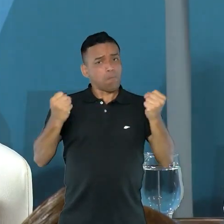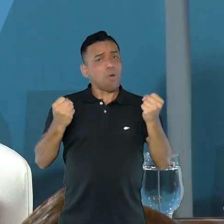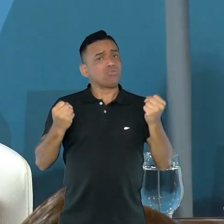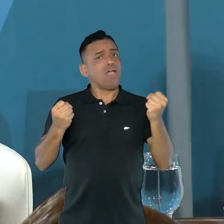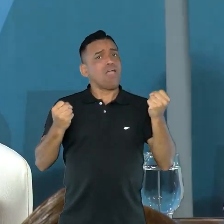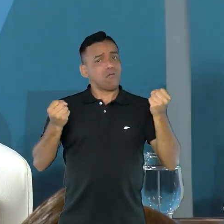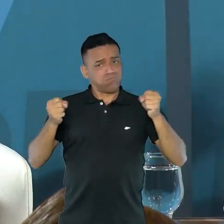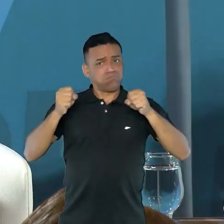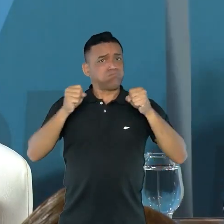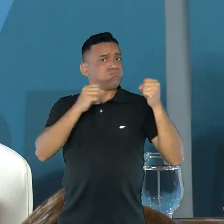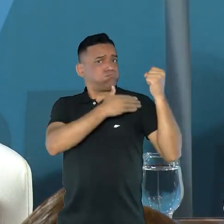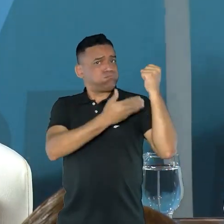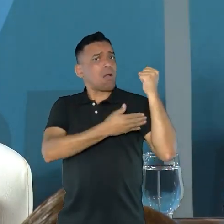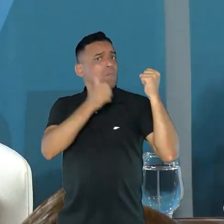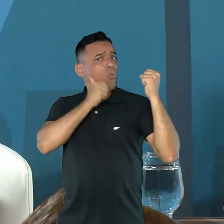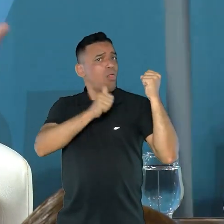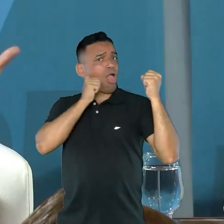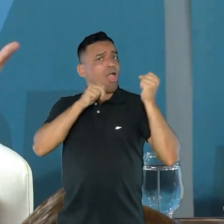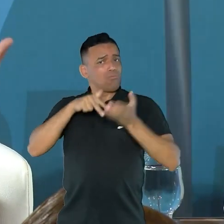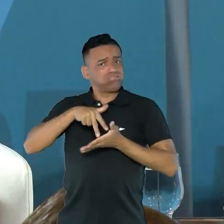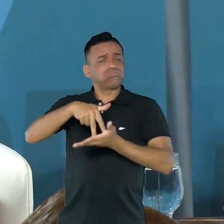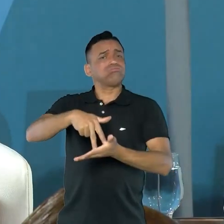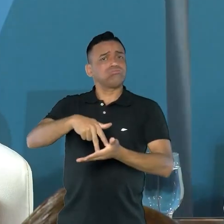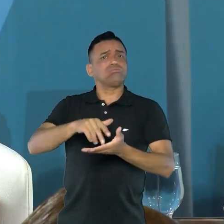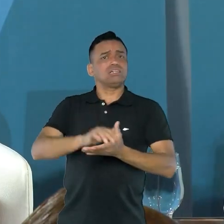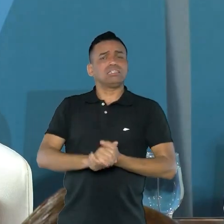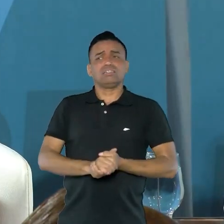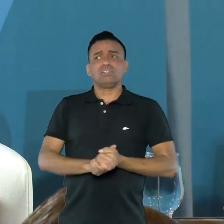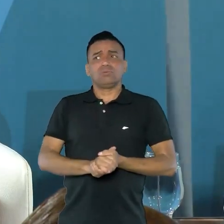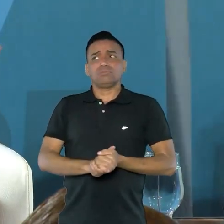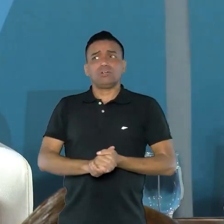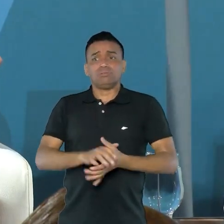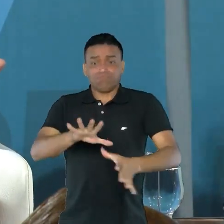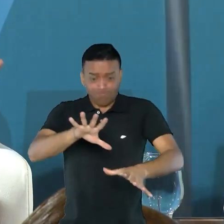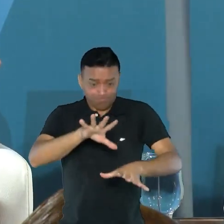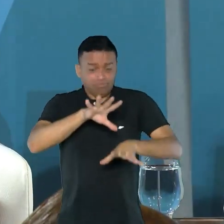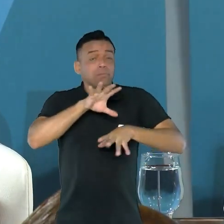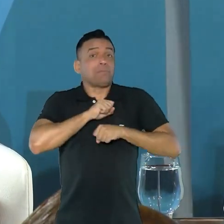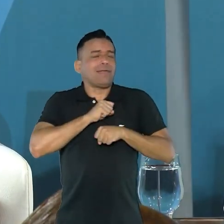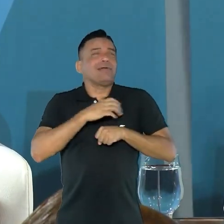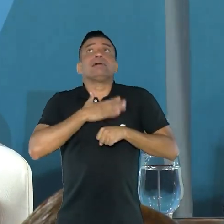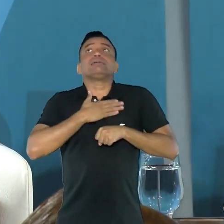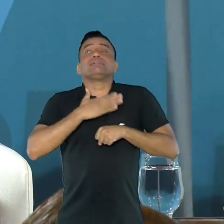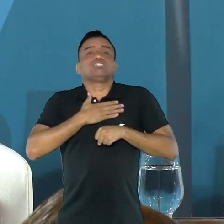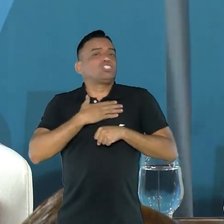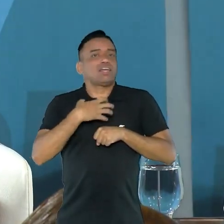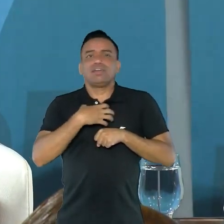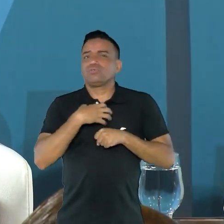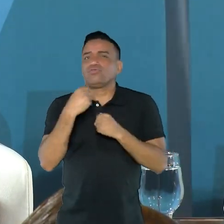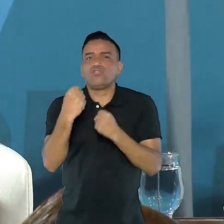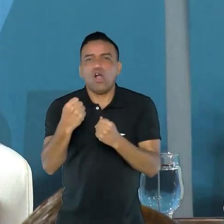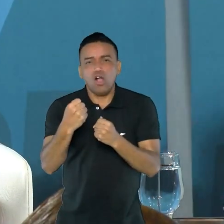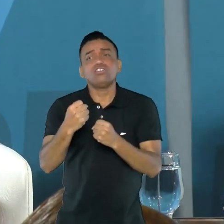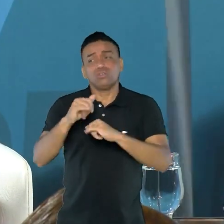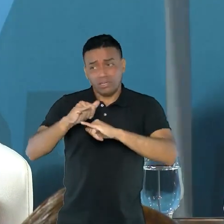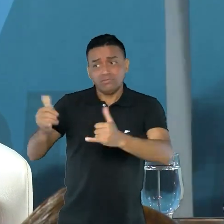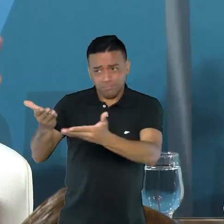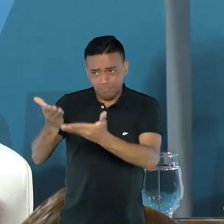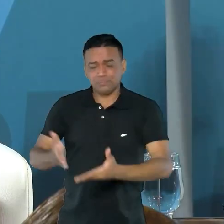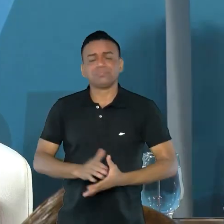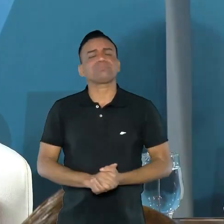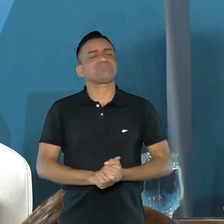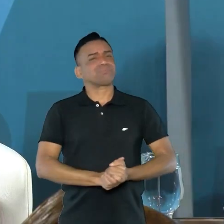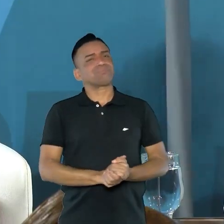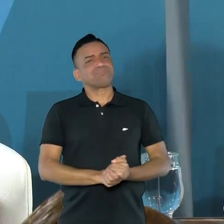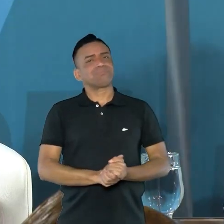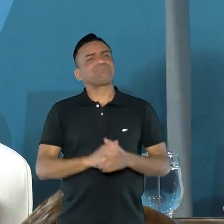alcance, e faz isso e me flecha de modo avassalador. Queria mesmo te dizer isso. E